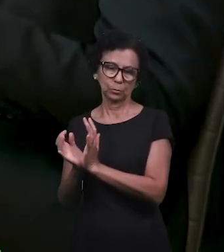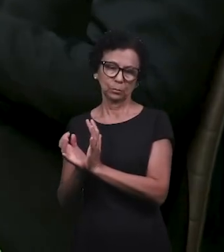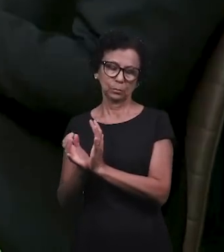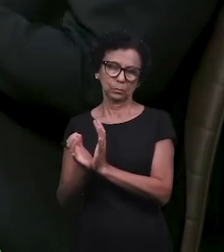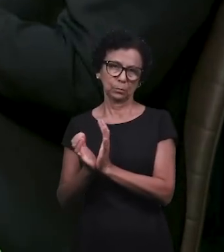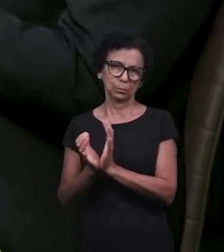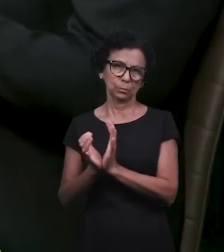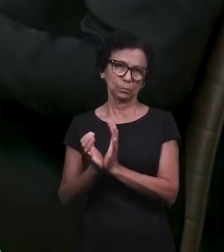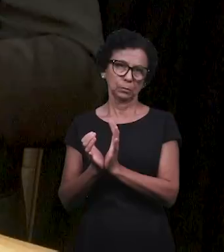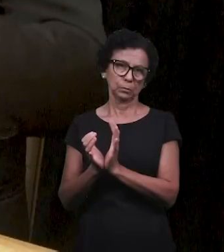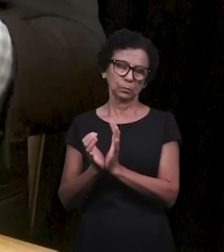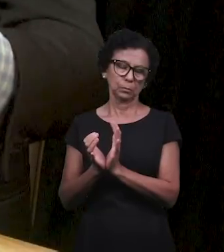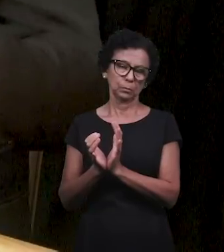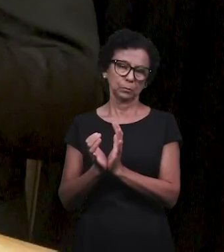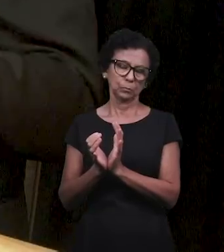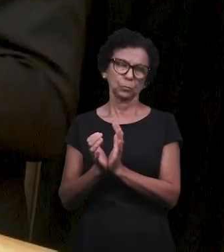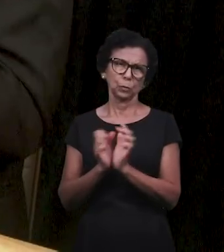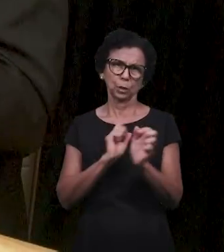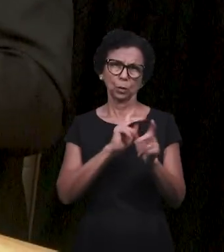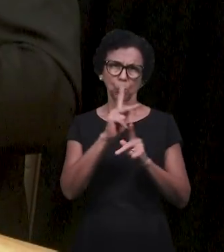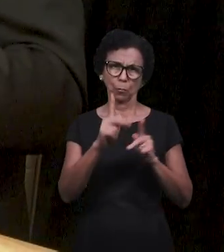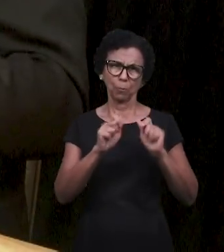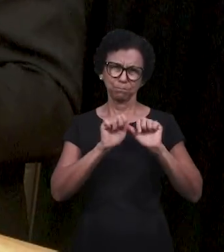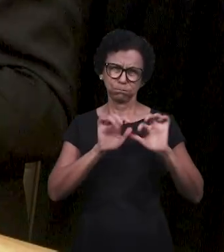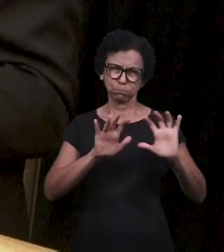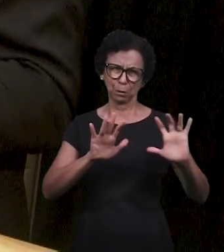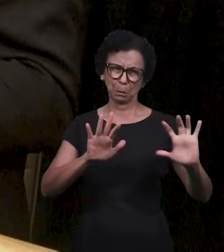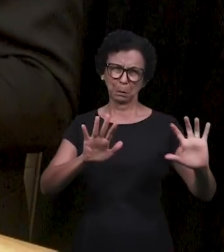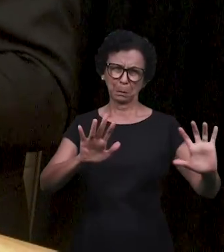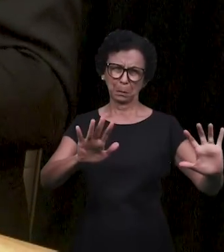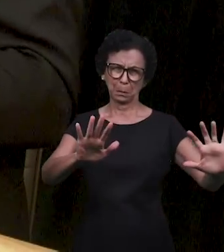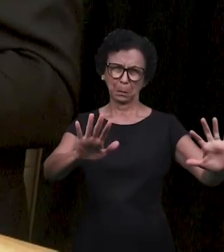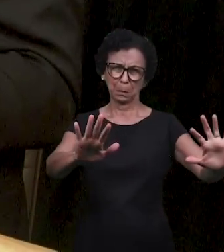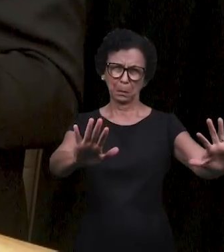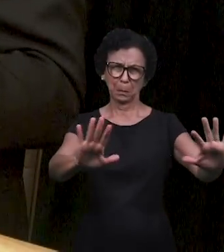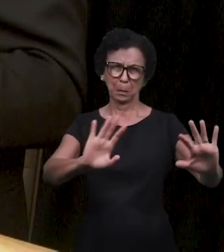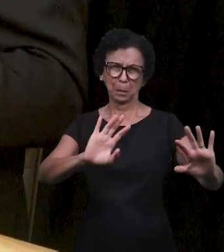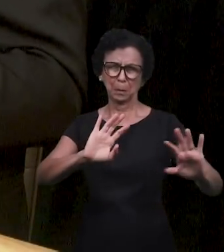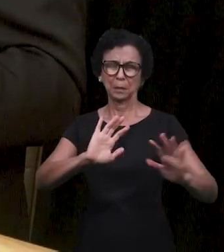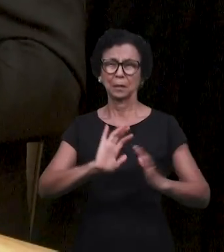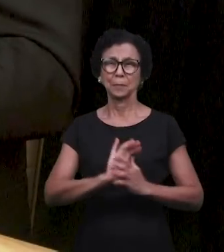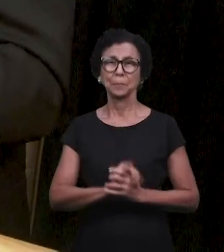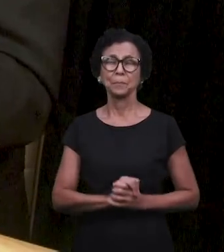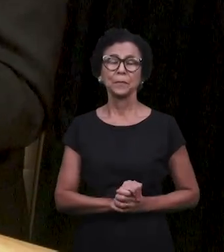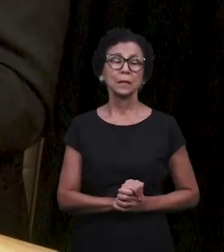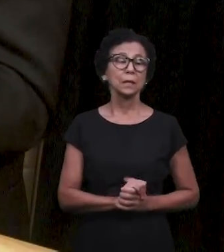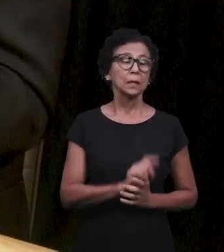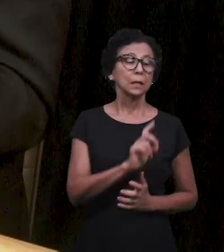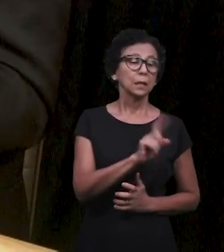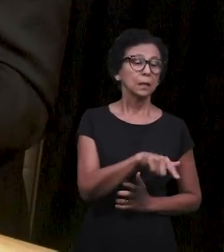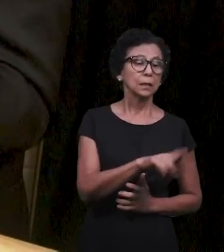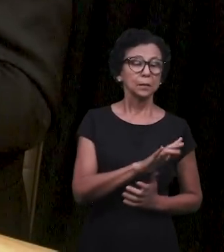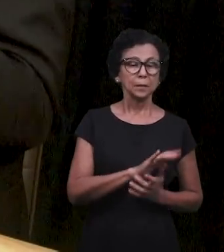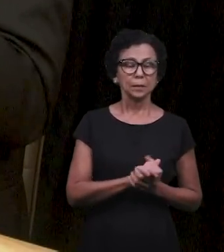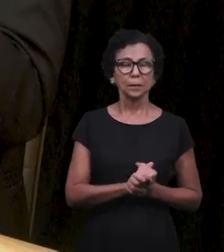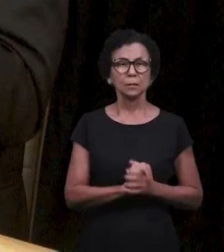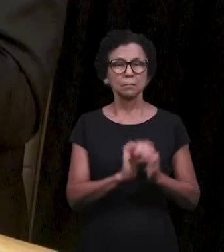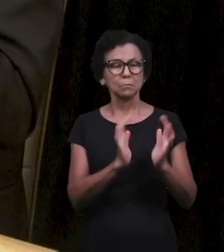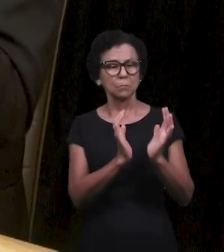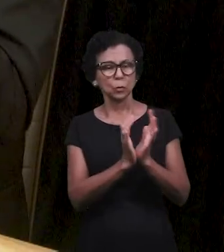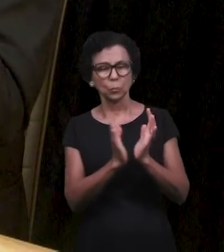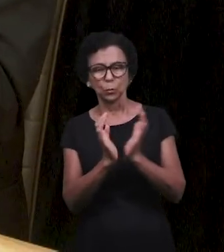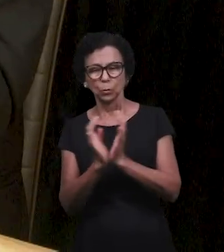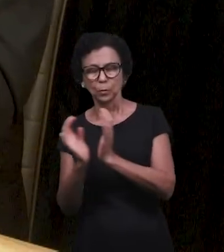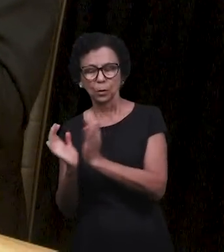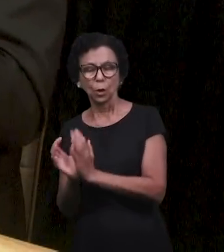dependendo do tamanho ali, tamanhos diferentes, e as demandas menores,